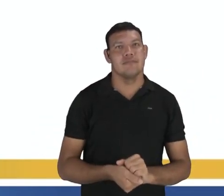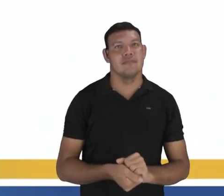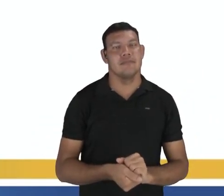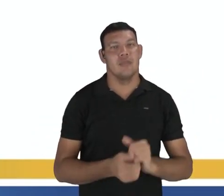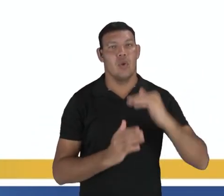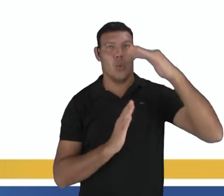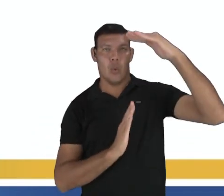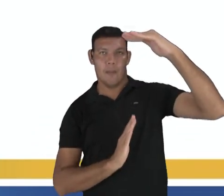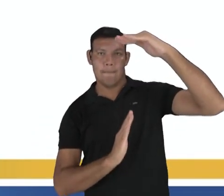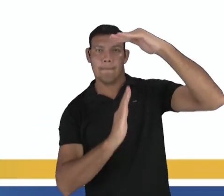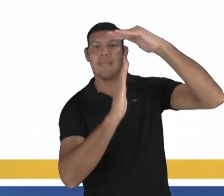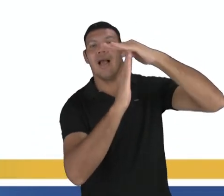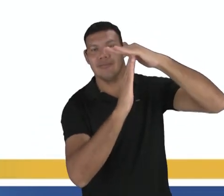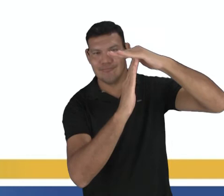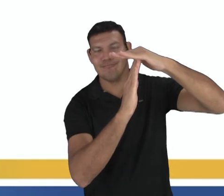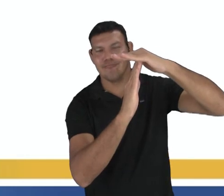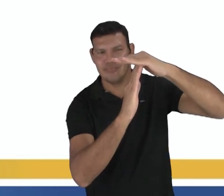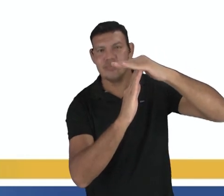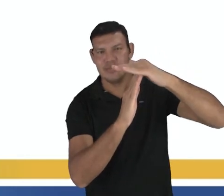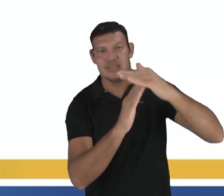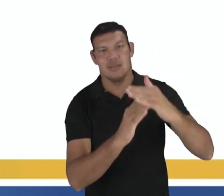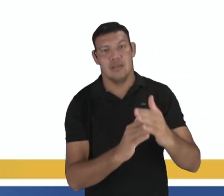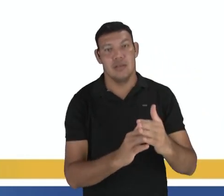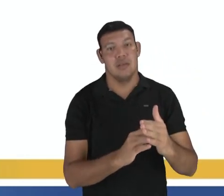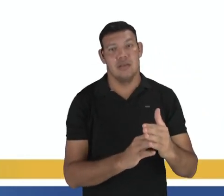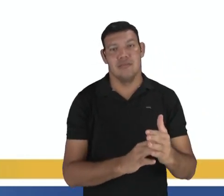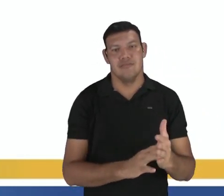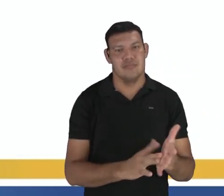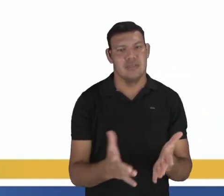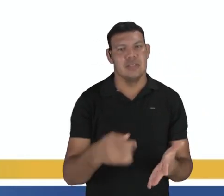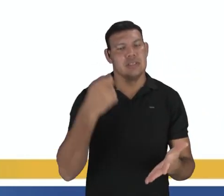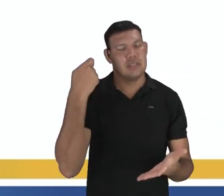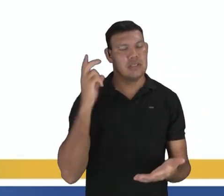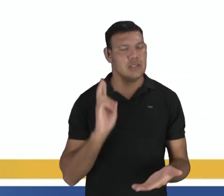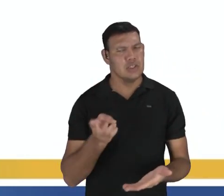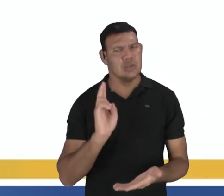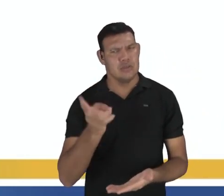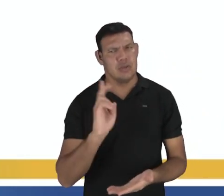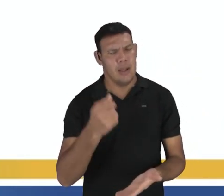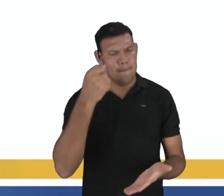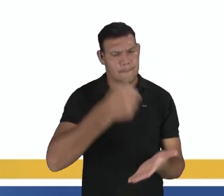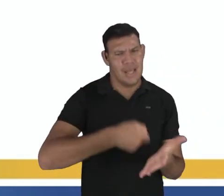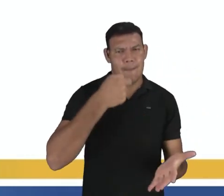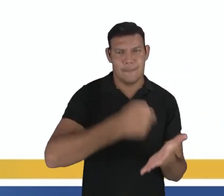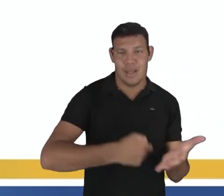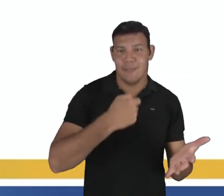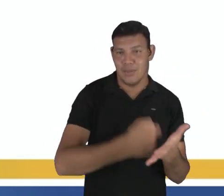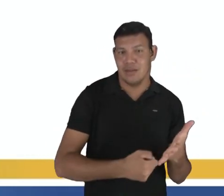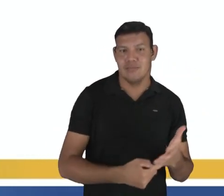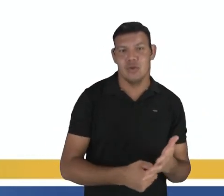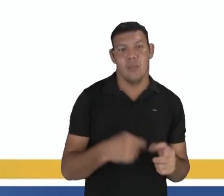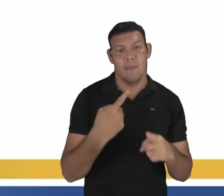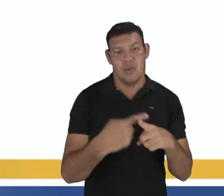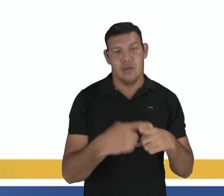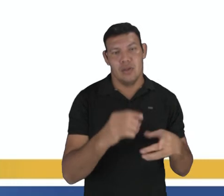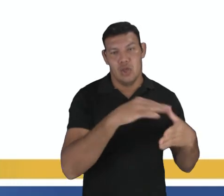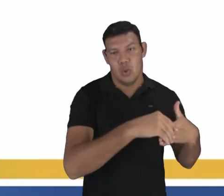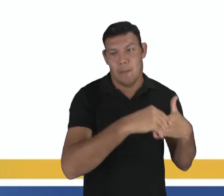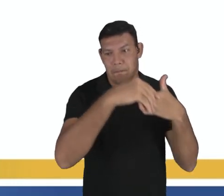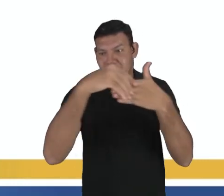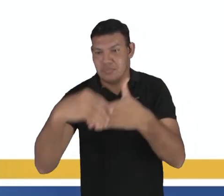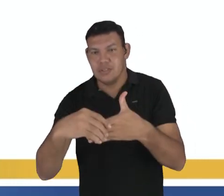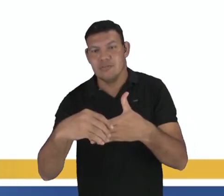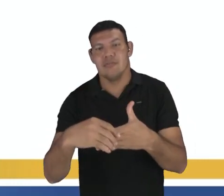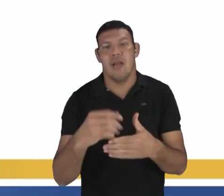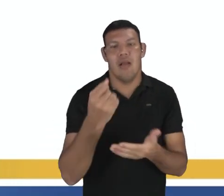tem um seringueiro, que era um homem que muitas vezes não conseguia se livrar da dívida, porque ele recebia, né, algumas coisas, alguns